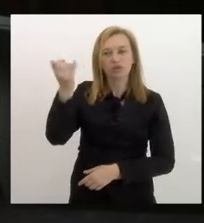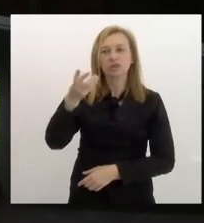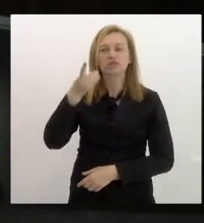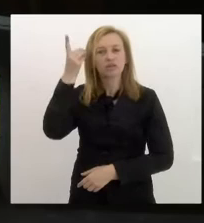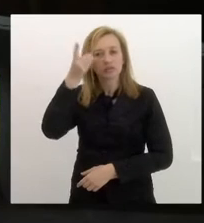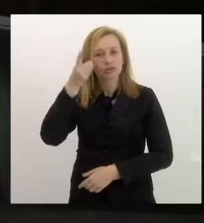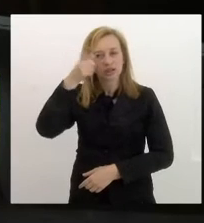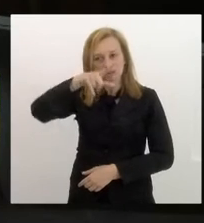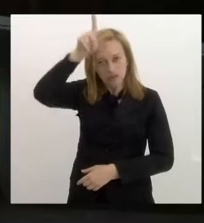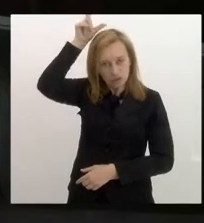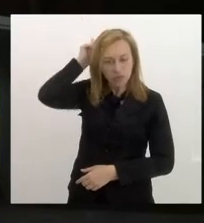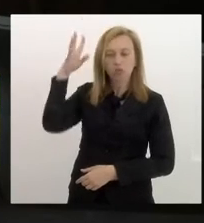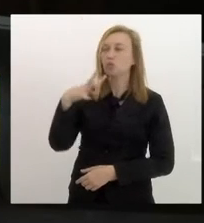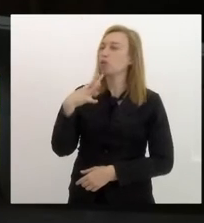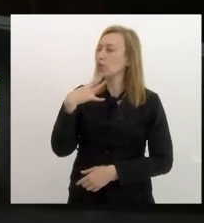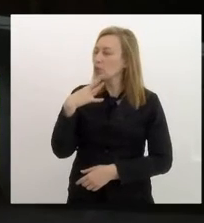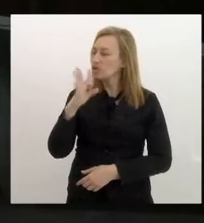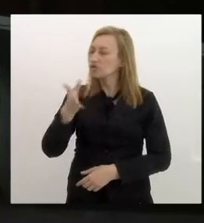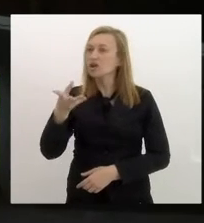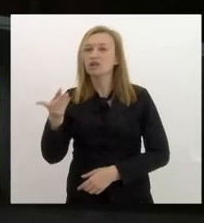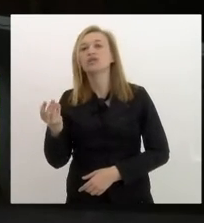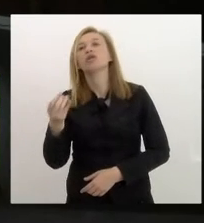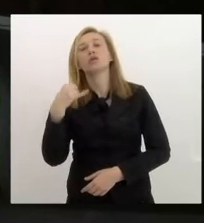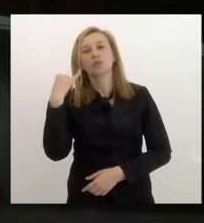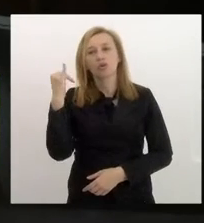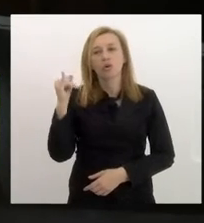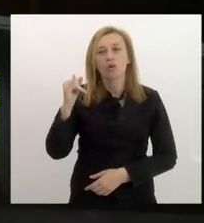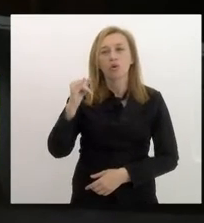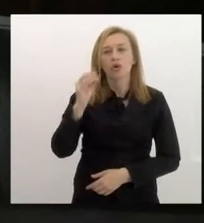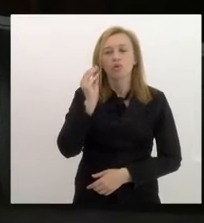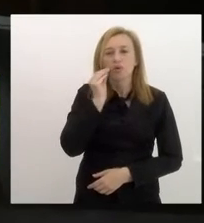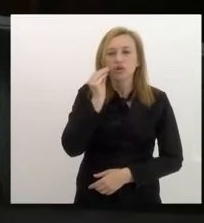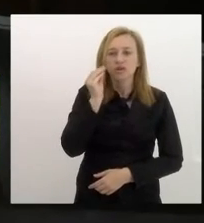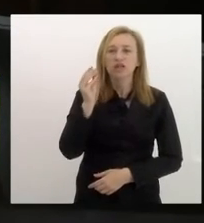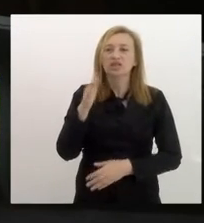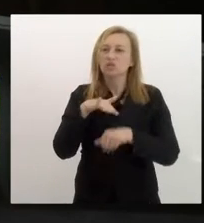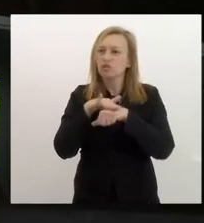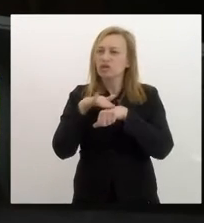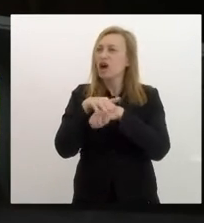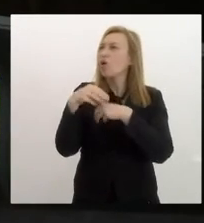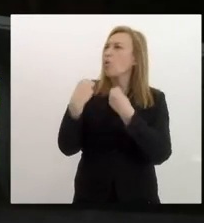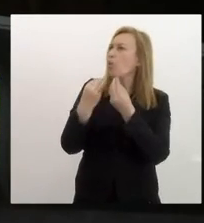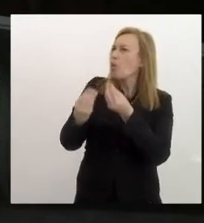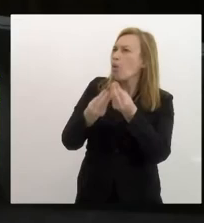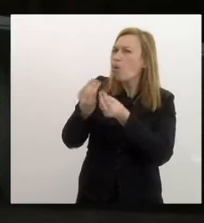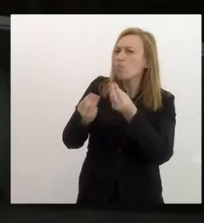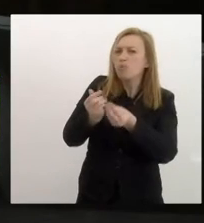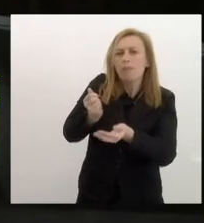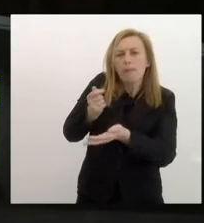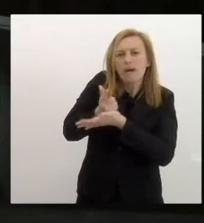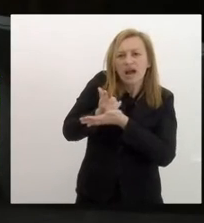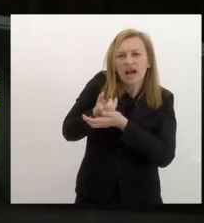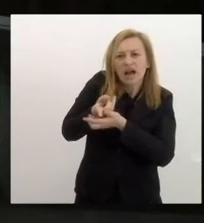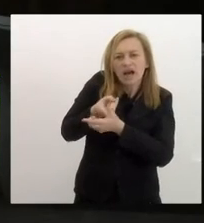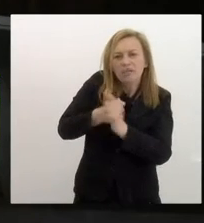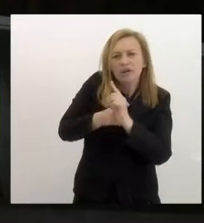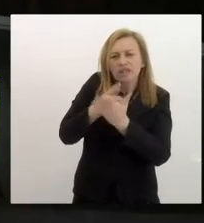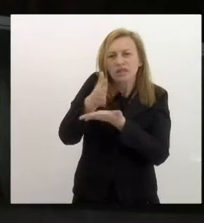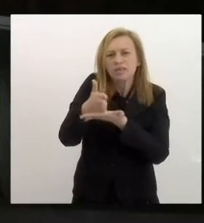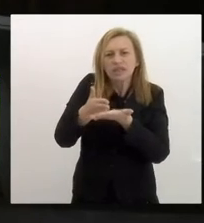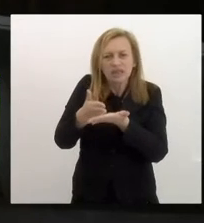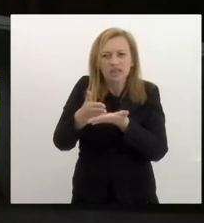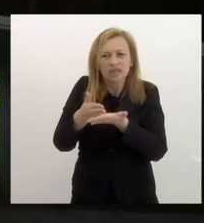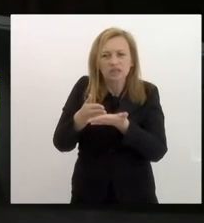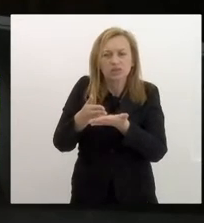conhece nós já tivemos oportunidade de conversar sobre como nós pretendemos pagar parte da dívida